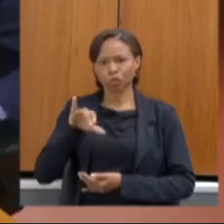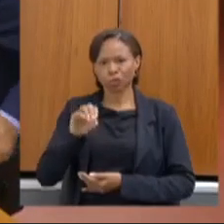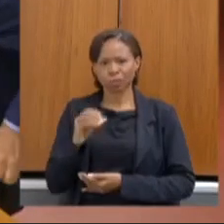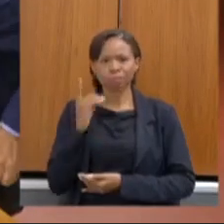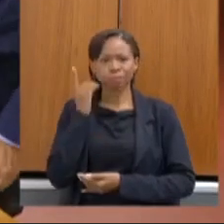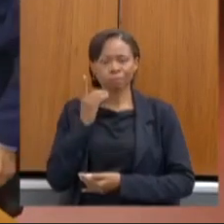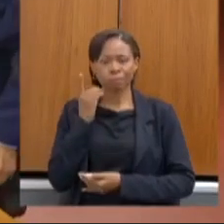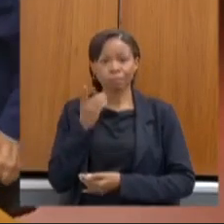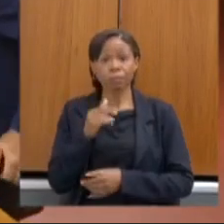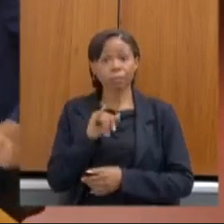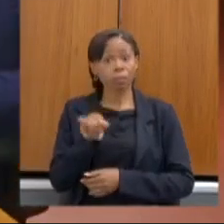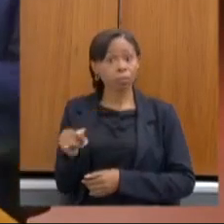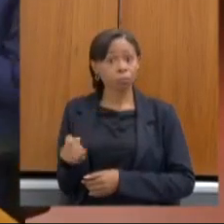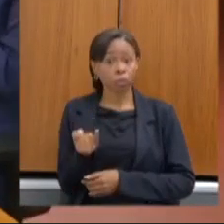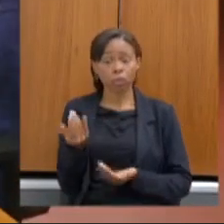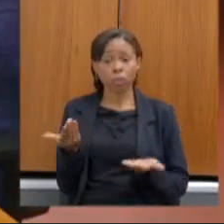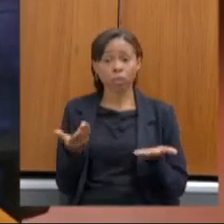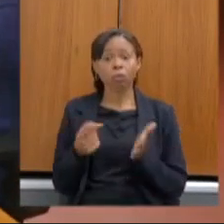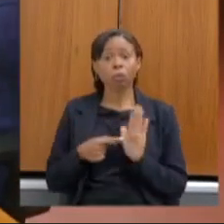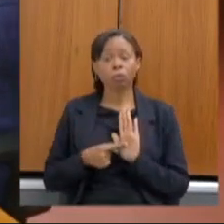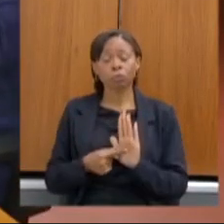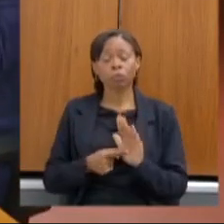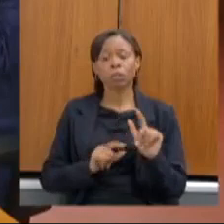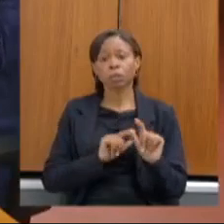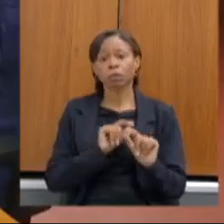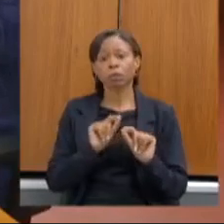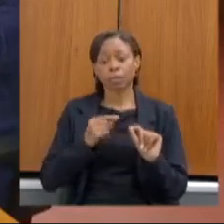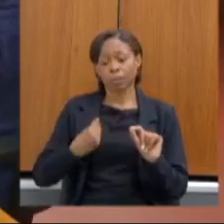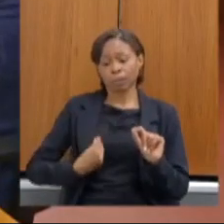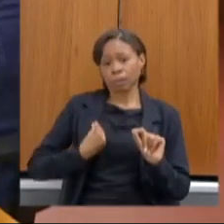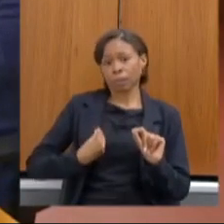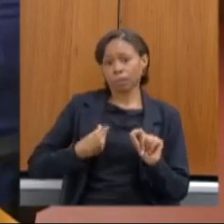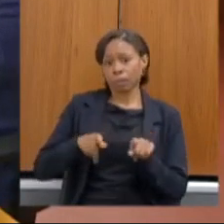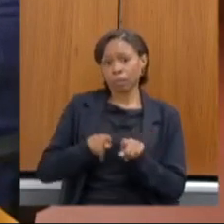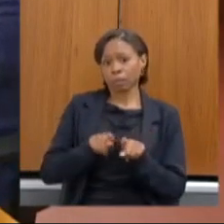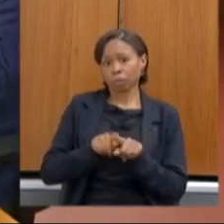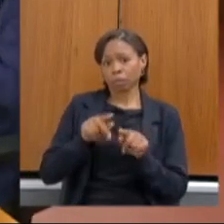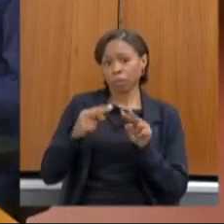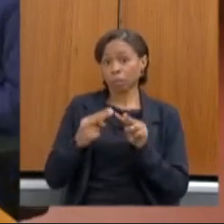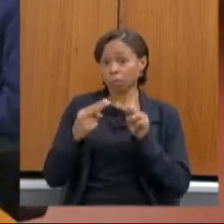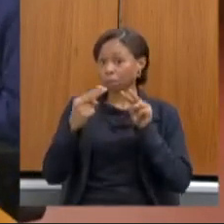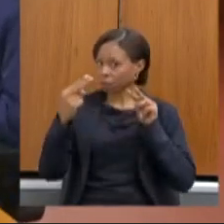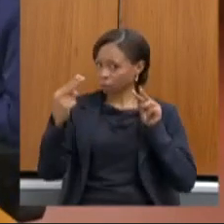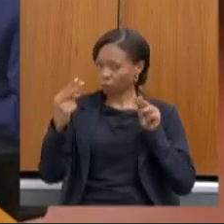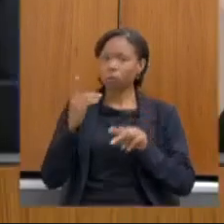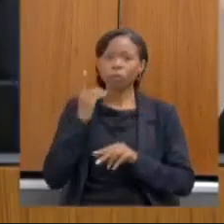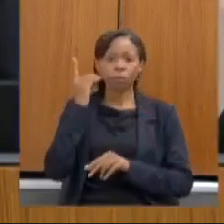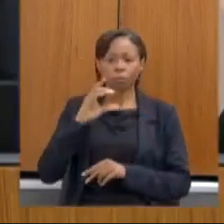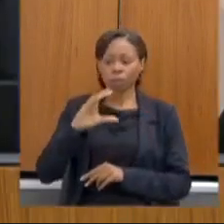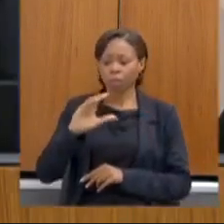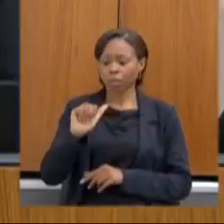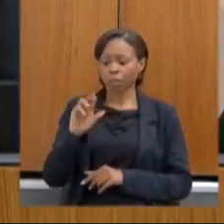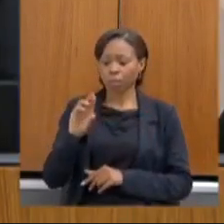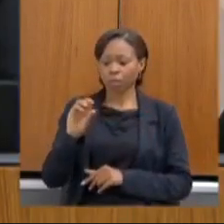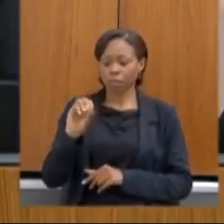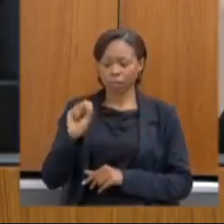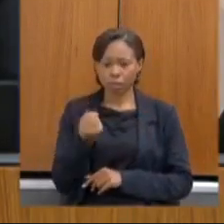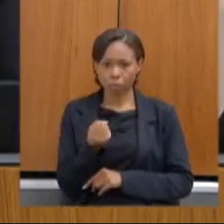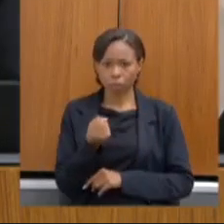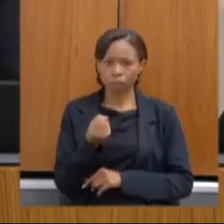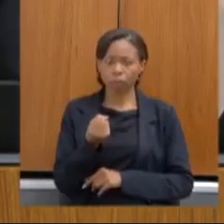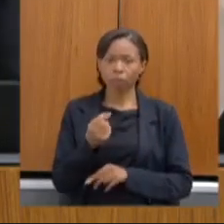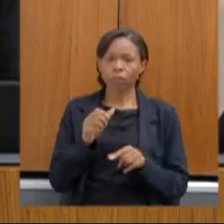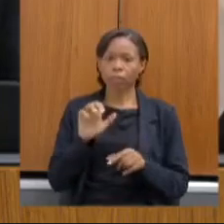e aproveito aqui para fazer o registro das presenças também de forma virtual dos deputados Carlos Pimenta